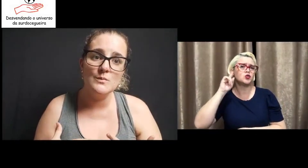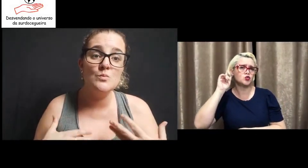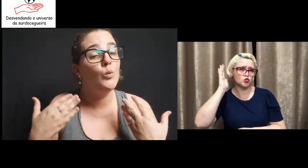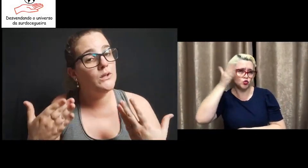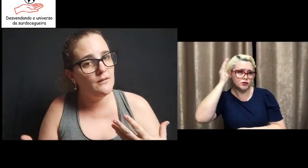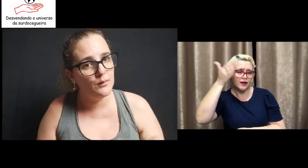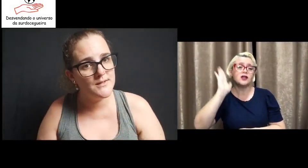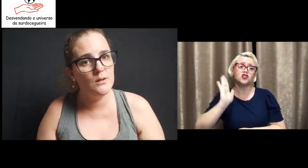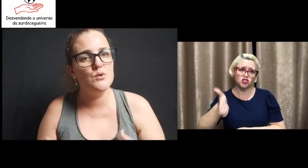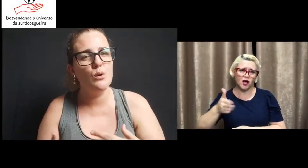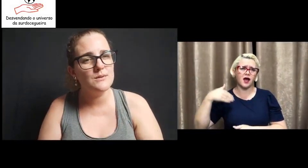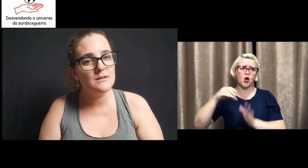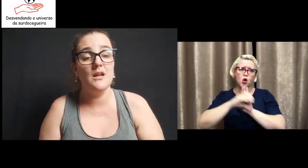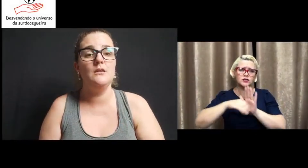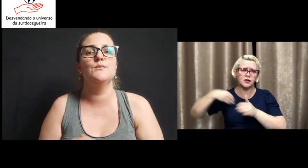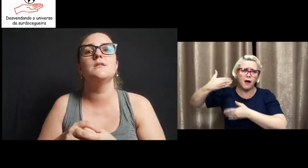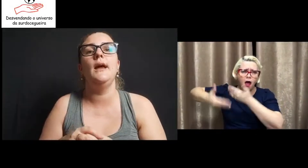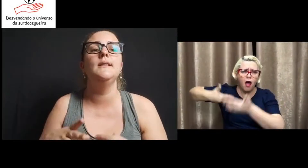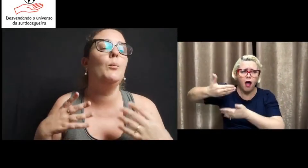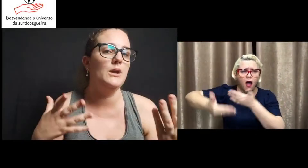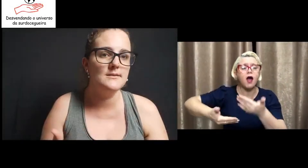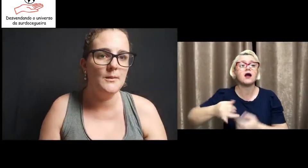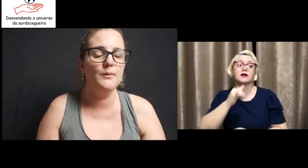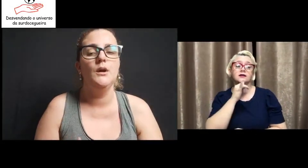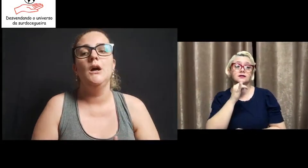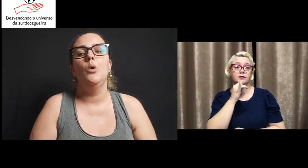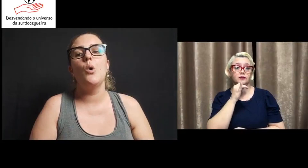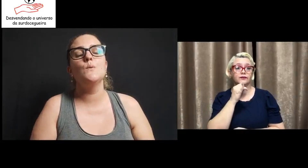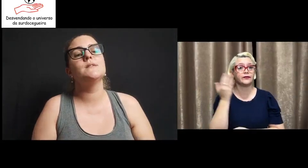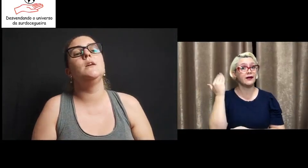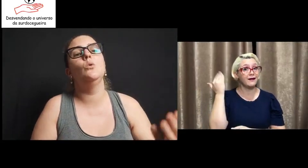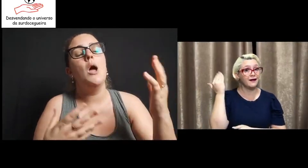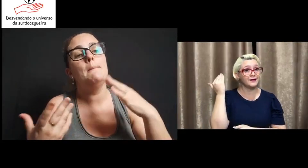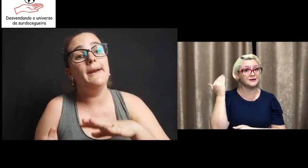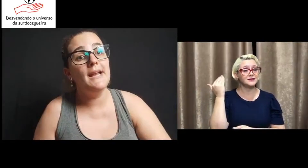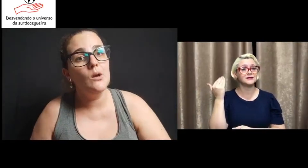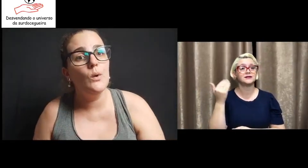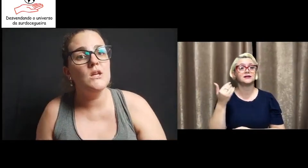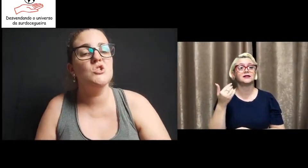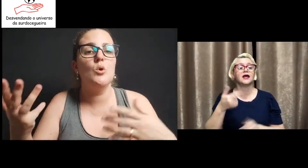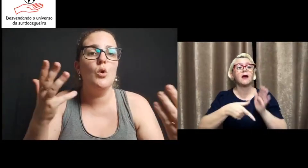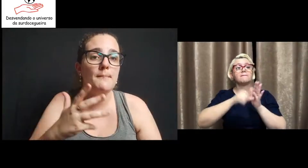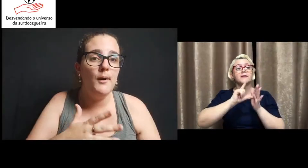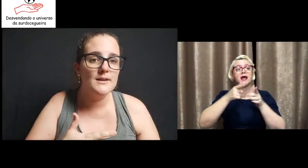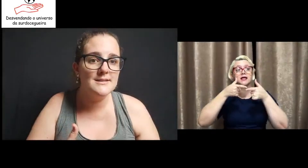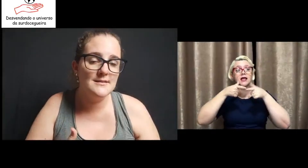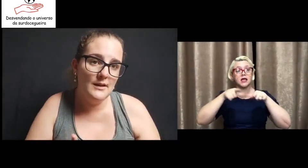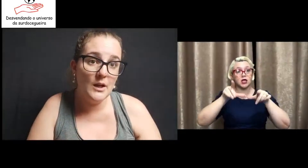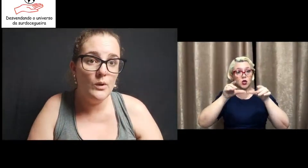já tivemos muita evolução de conceitos, né? Então, por exemplo, o conceito pré-linguístico